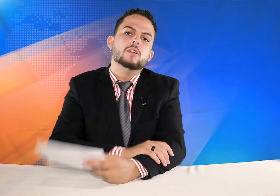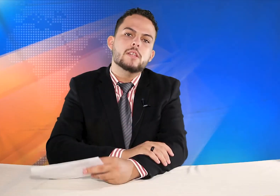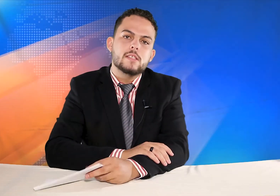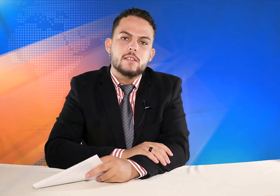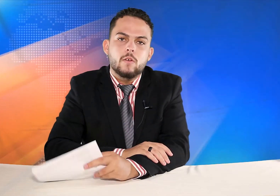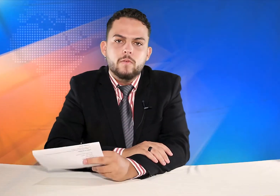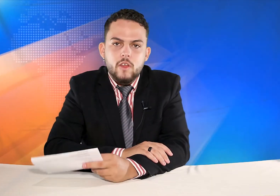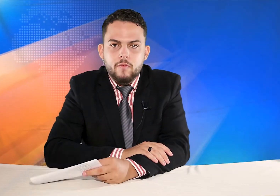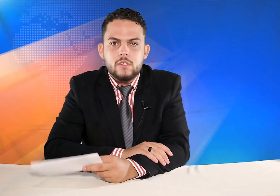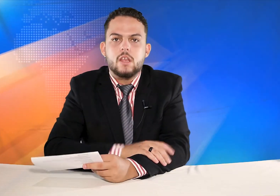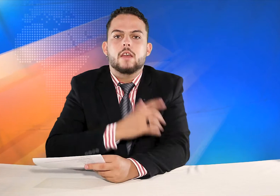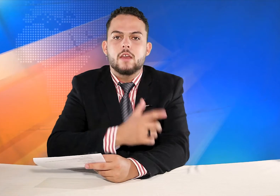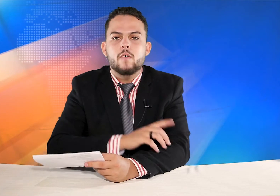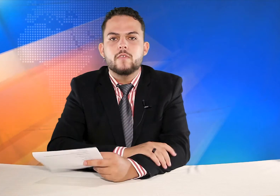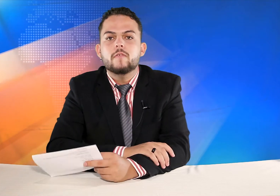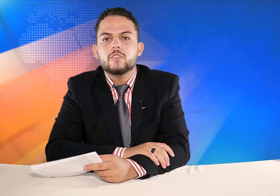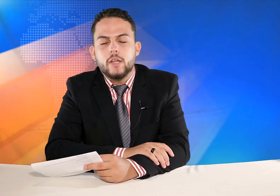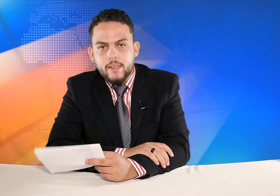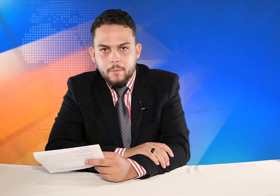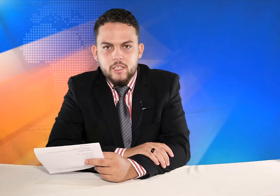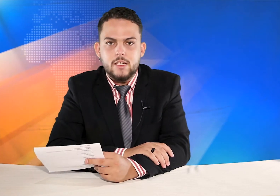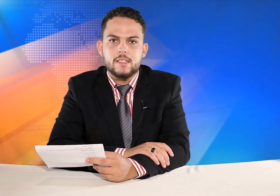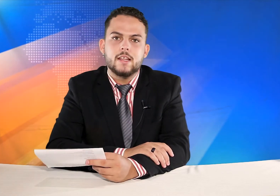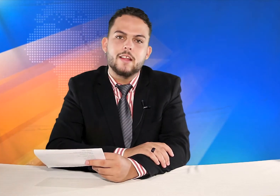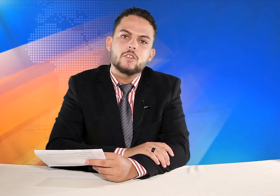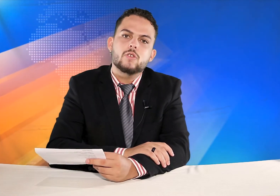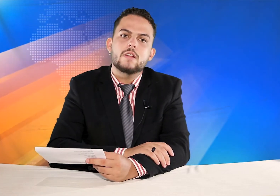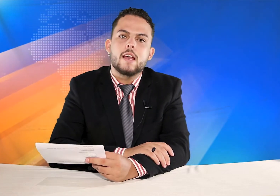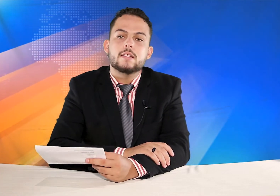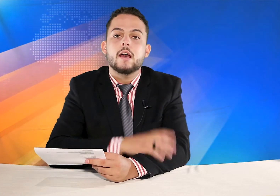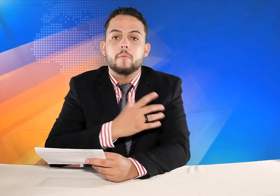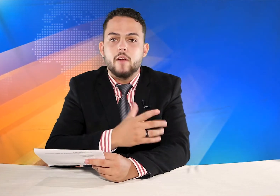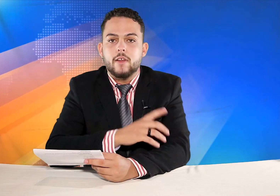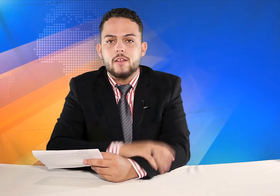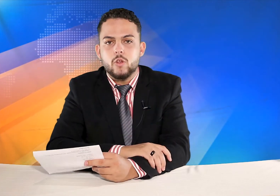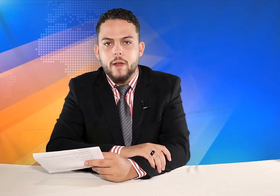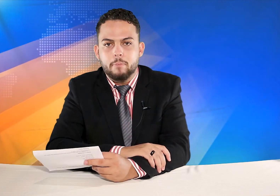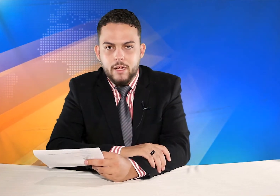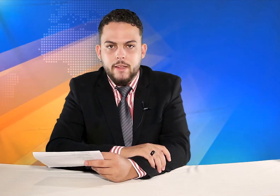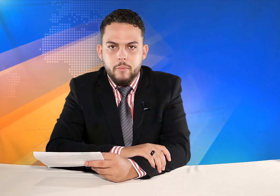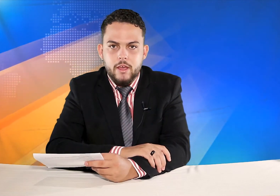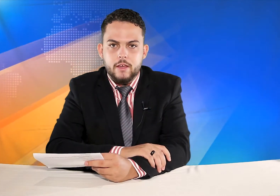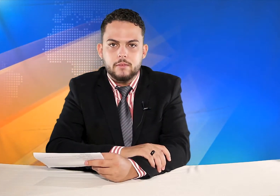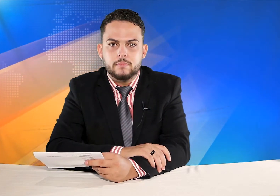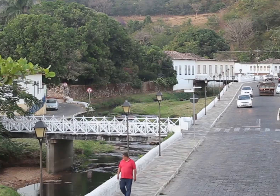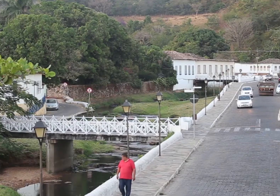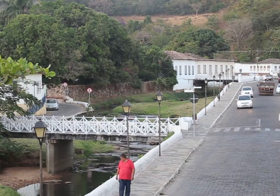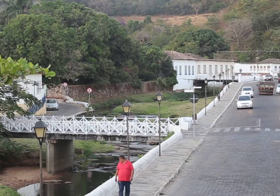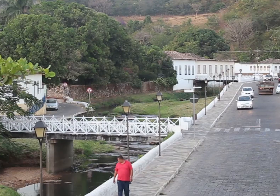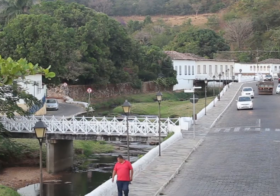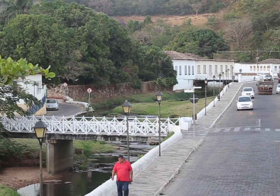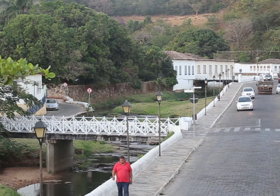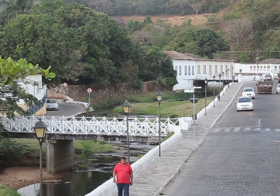Nossos repórteres estão vivos e ao vivo diretamente da cidade de Goiás para falar sobre a pandemia.